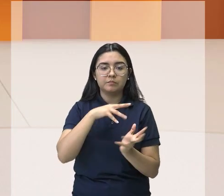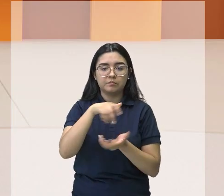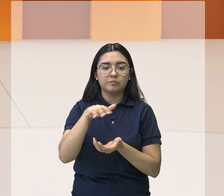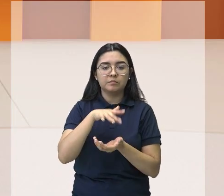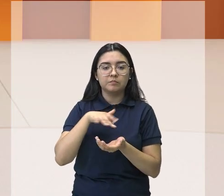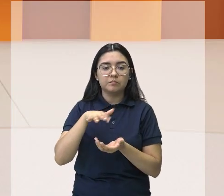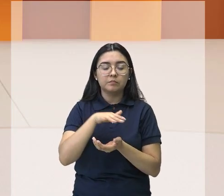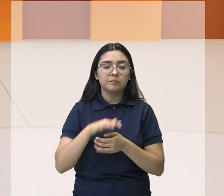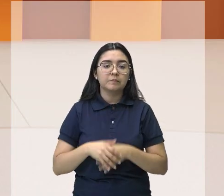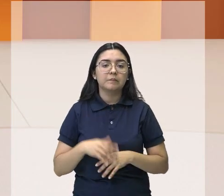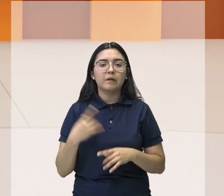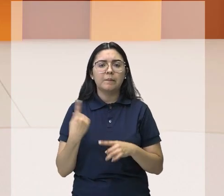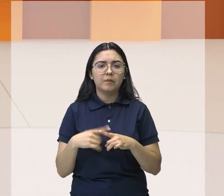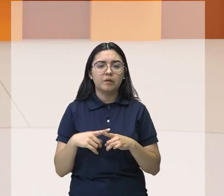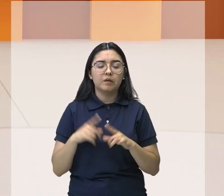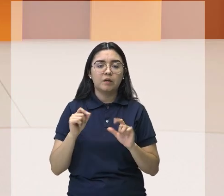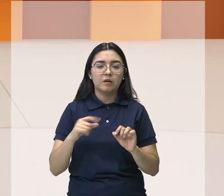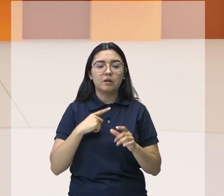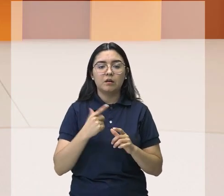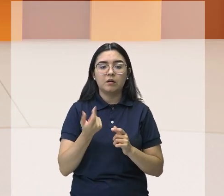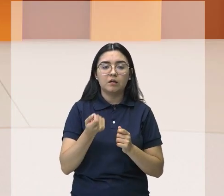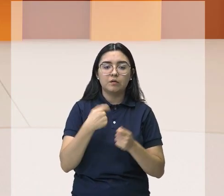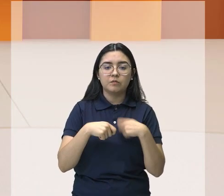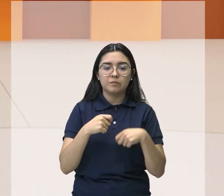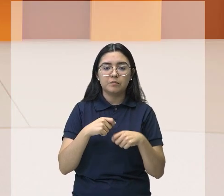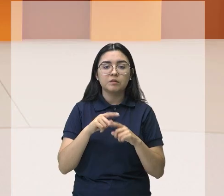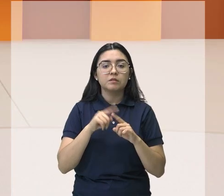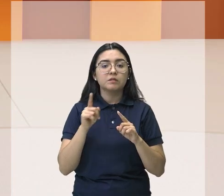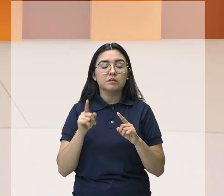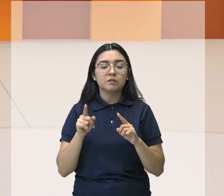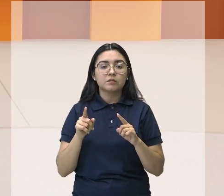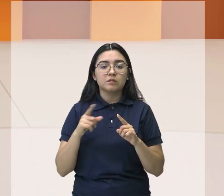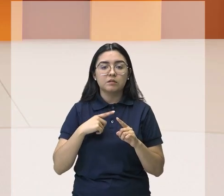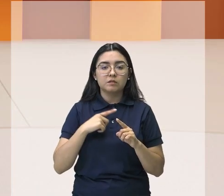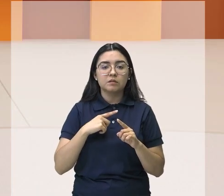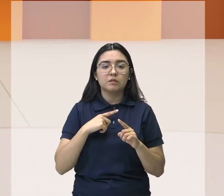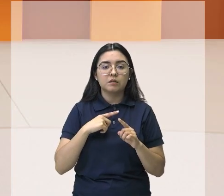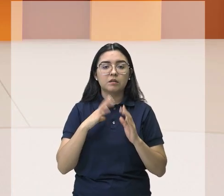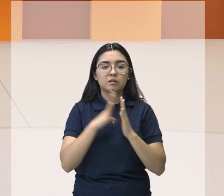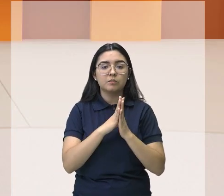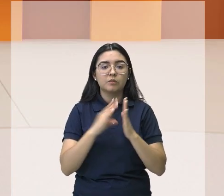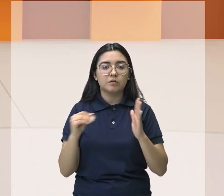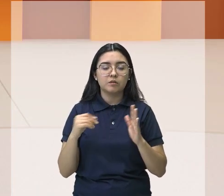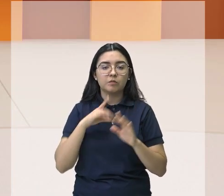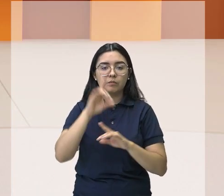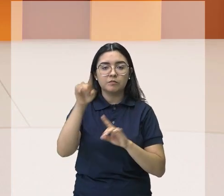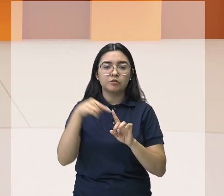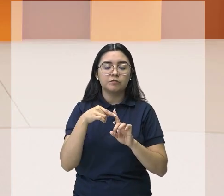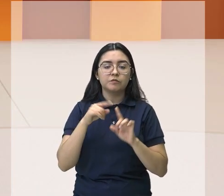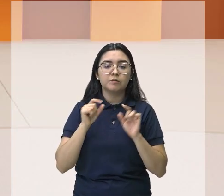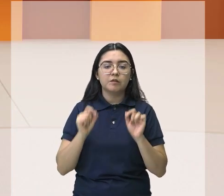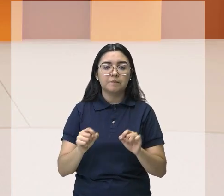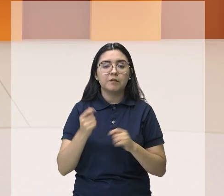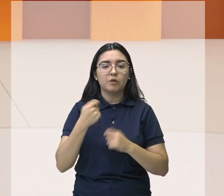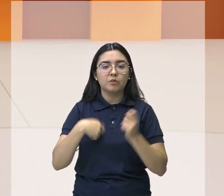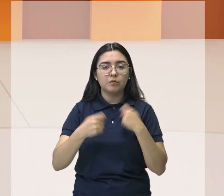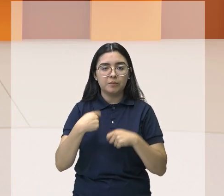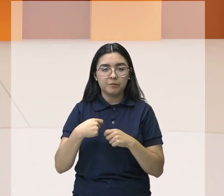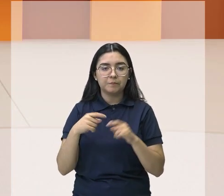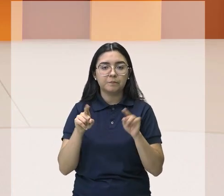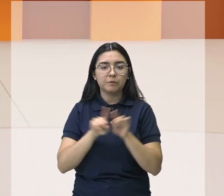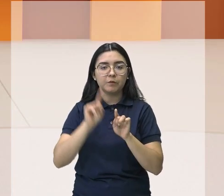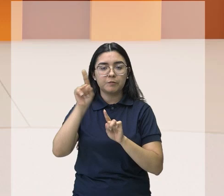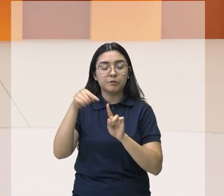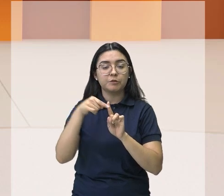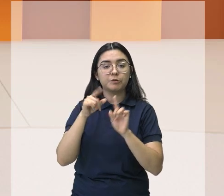ecossistemas. Porque a economia circular é um modelo que tem aí esse objetivo, né, econômico, que